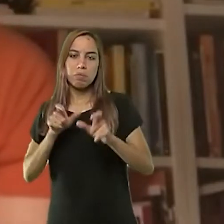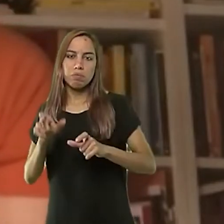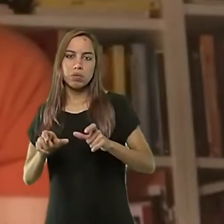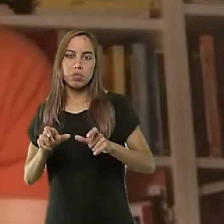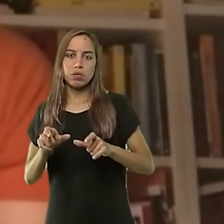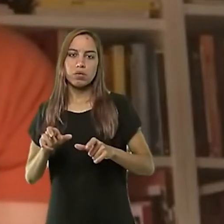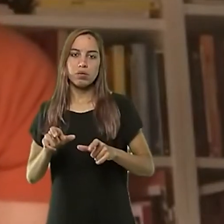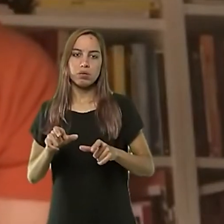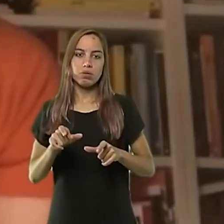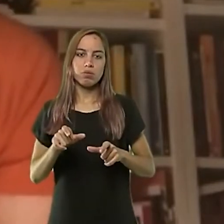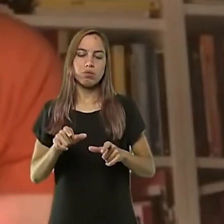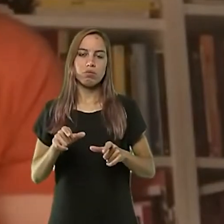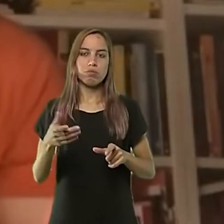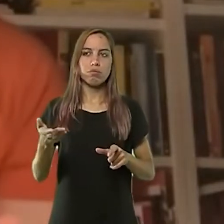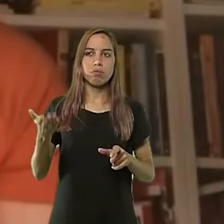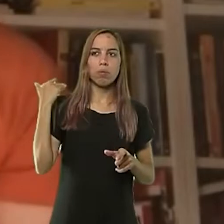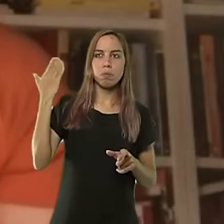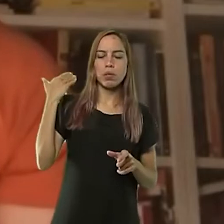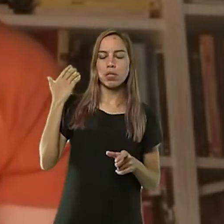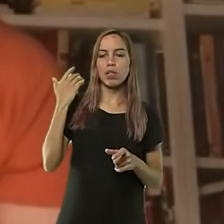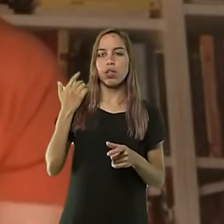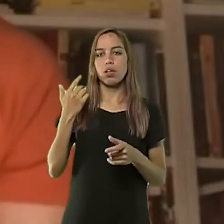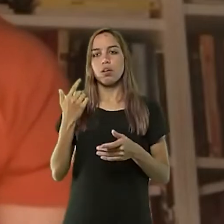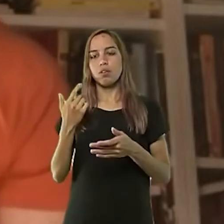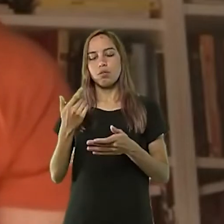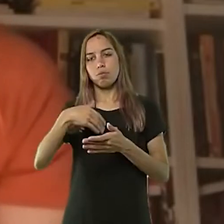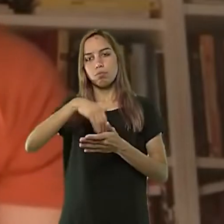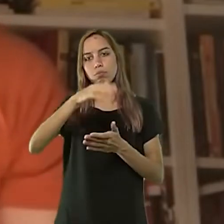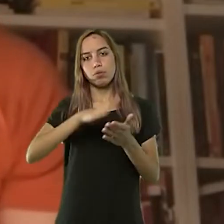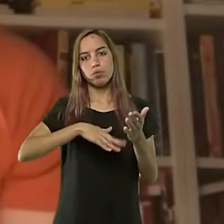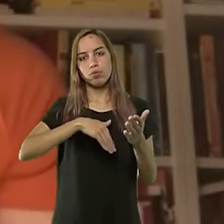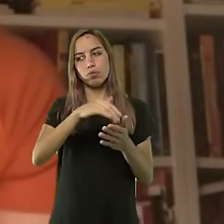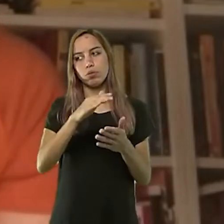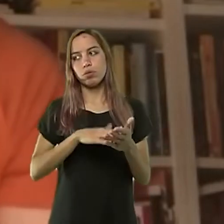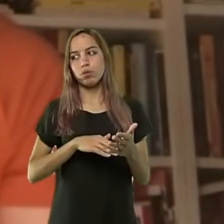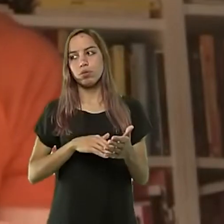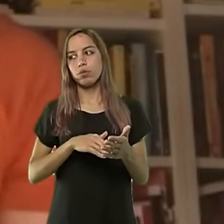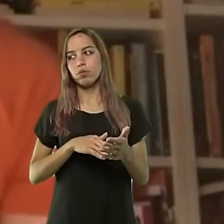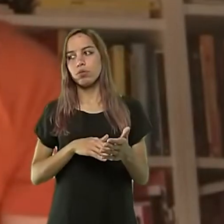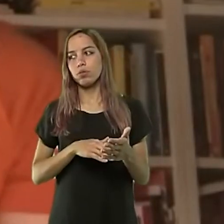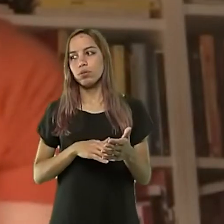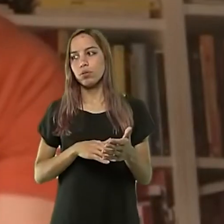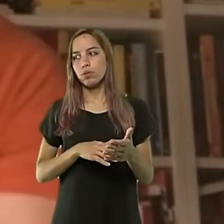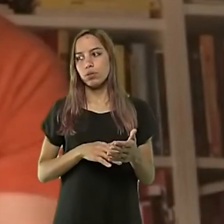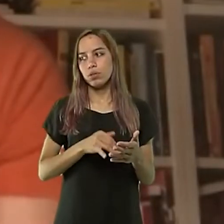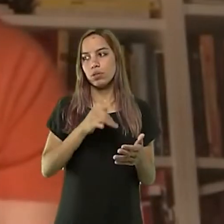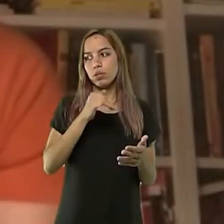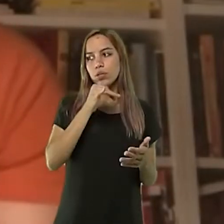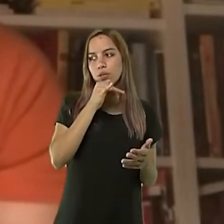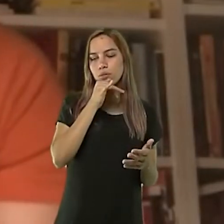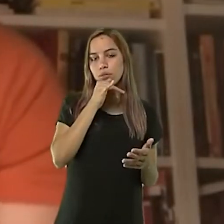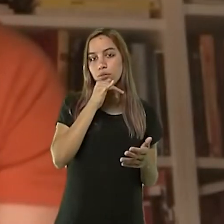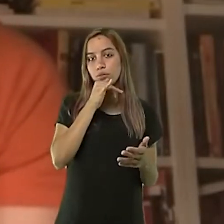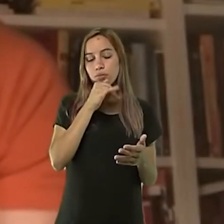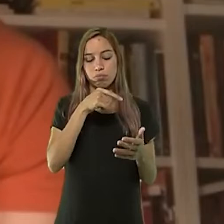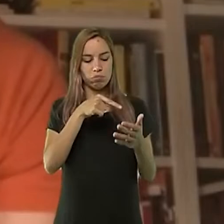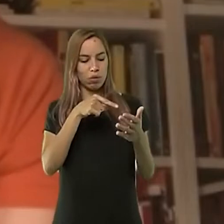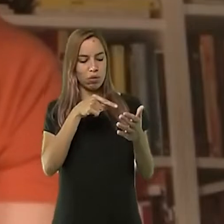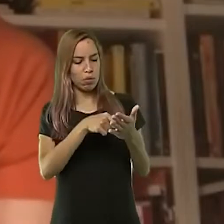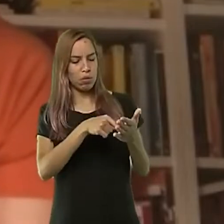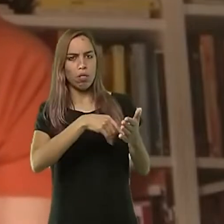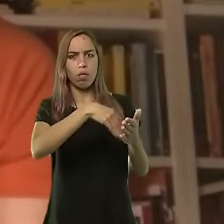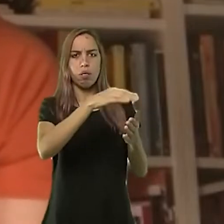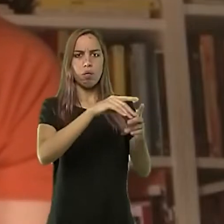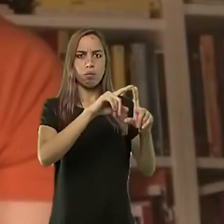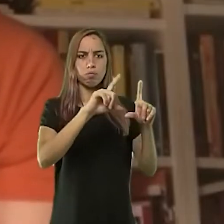que a pintura é praticada. Mas, por exemplo, nós sabemos que Leonardo da Vinci demorava 10, 12, 15 anos a pintar um